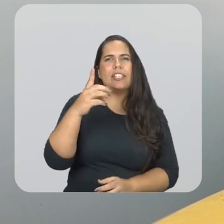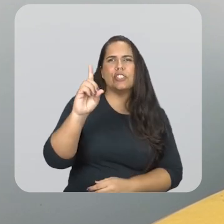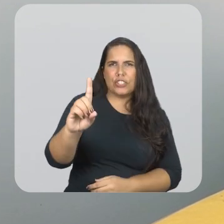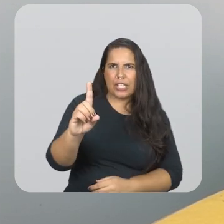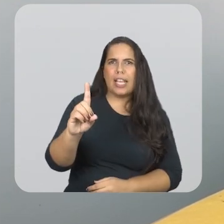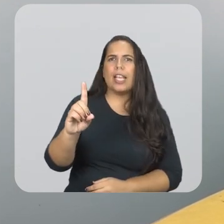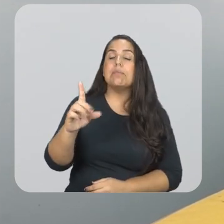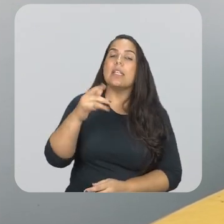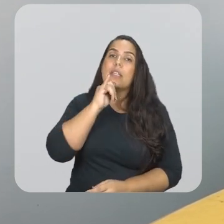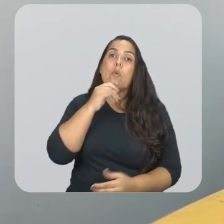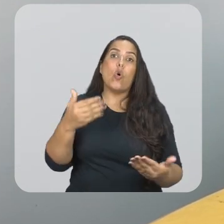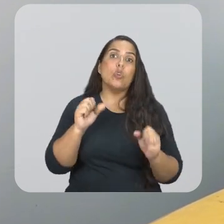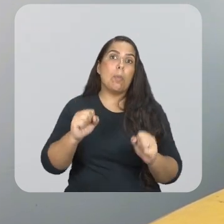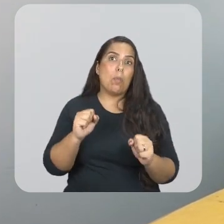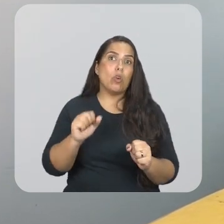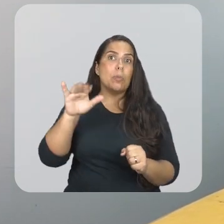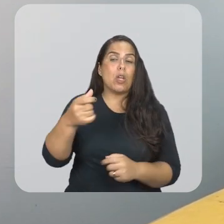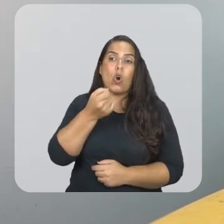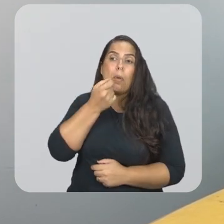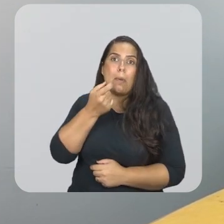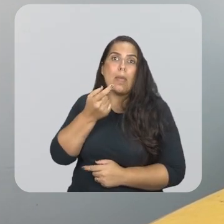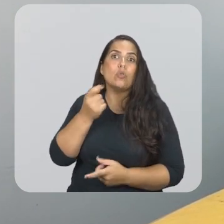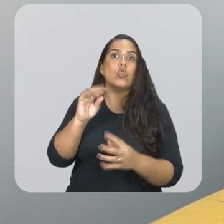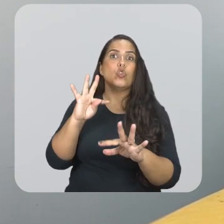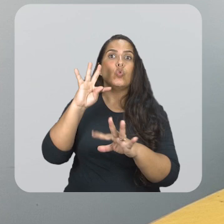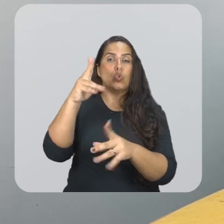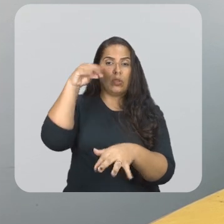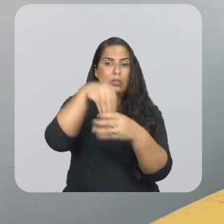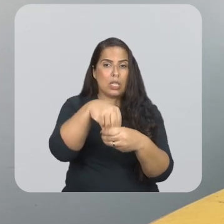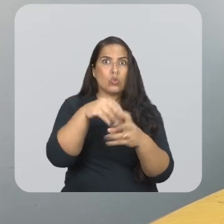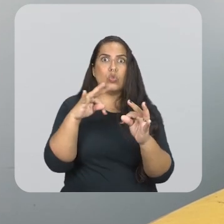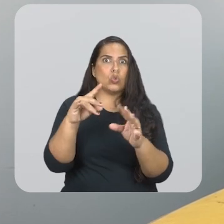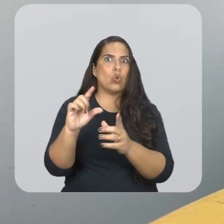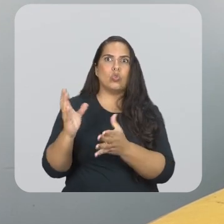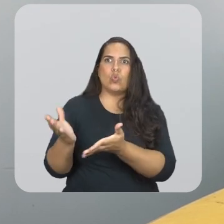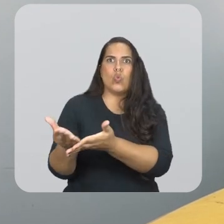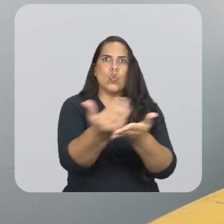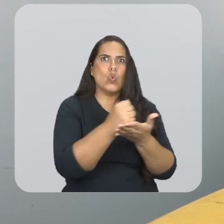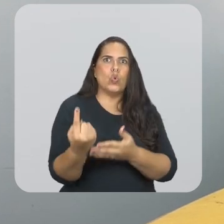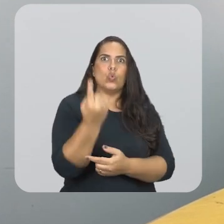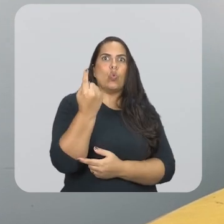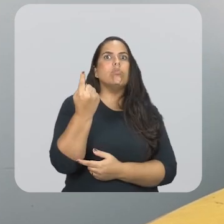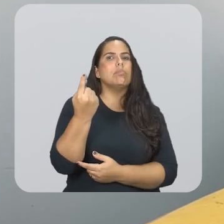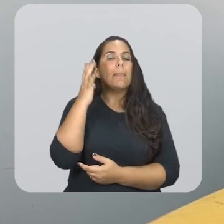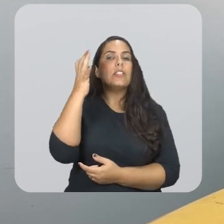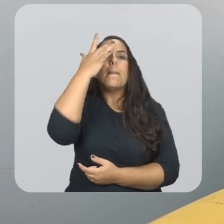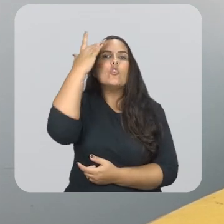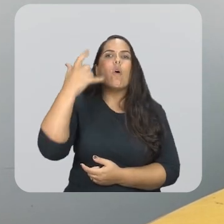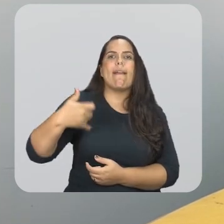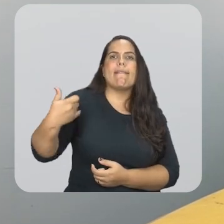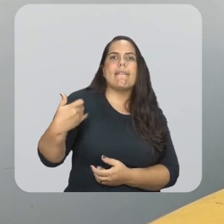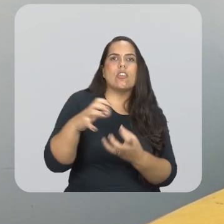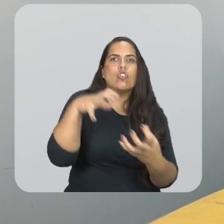de fármacos, né? Hoje em dia, por exemplo, você pode pegar um único comprimido e colocar todas as dosagens de todos os comprimidos que você toma. Então, imagina, uma pessoa